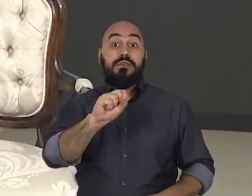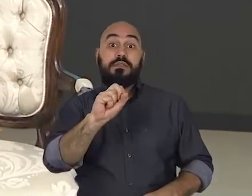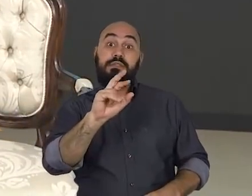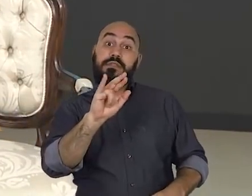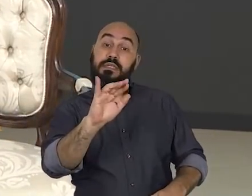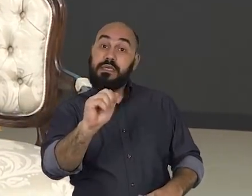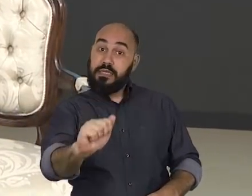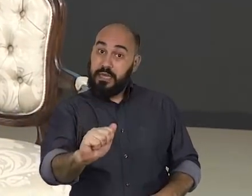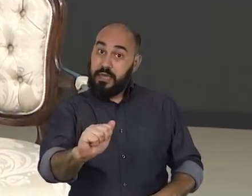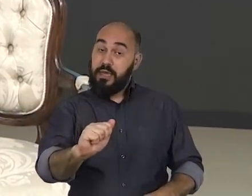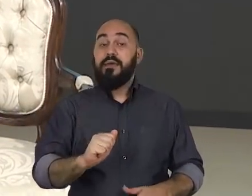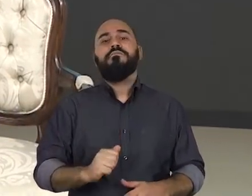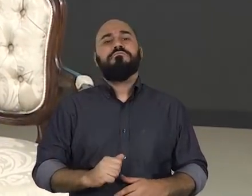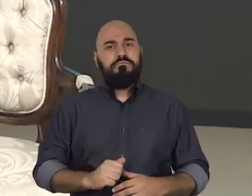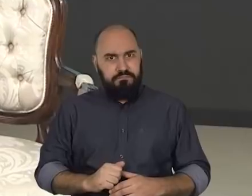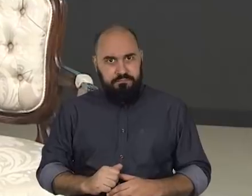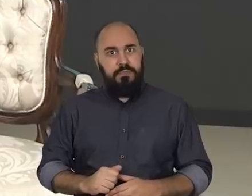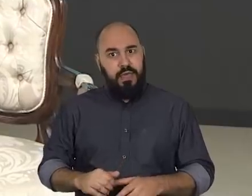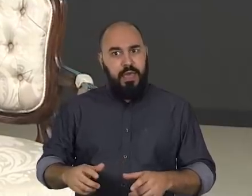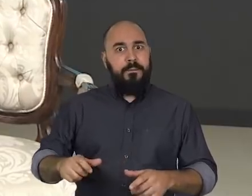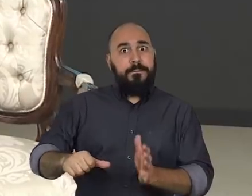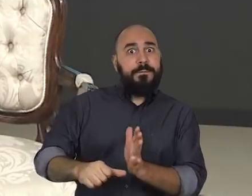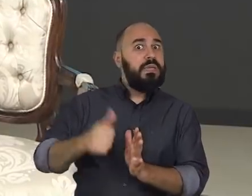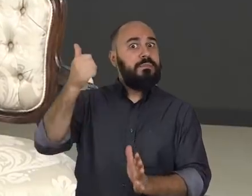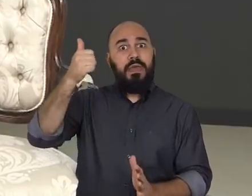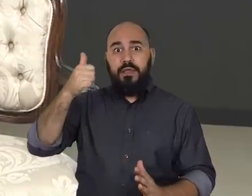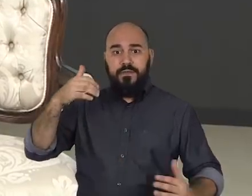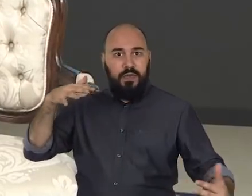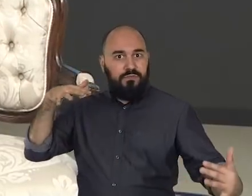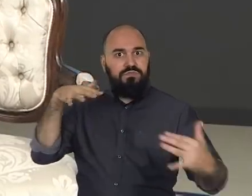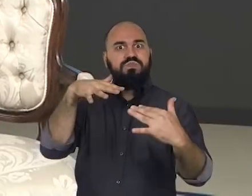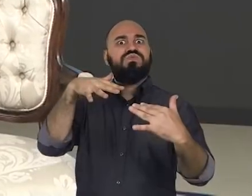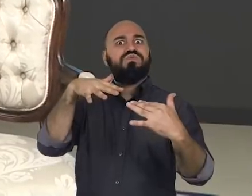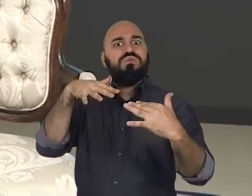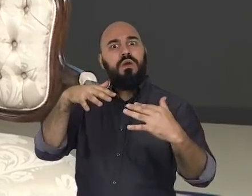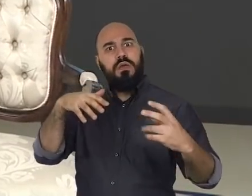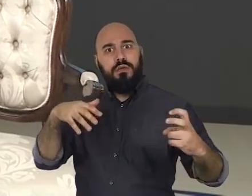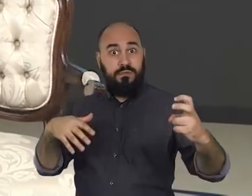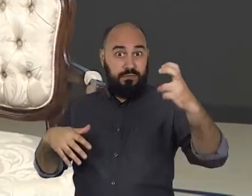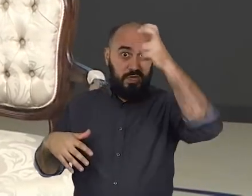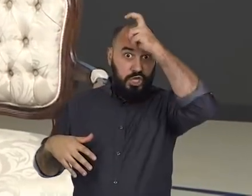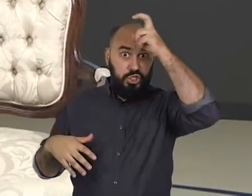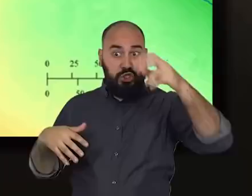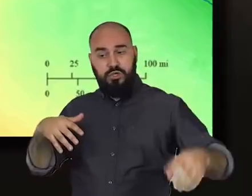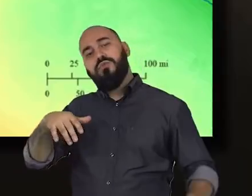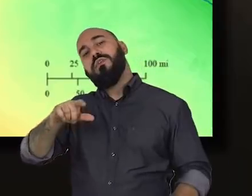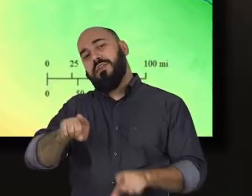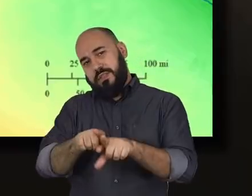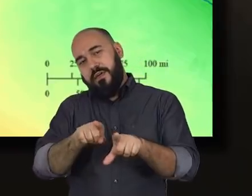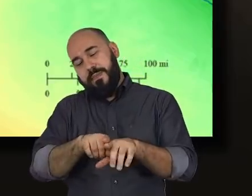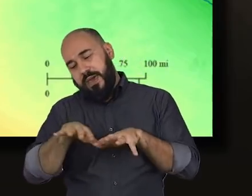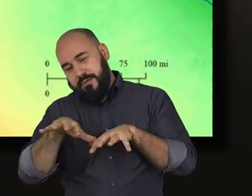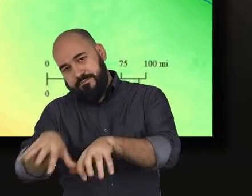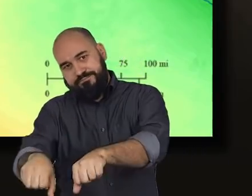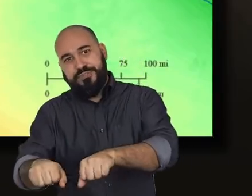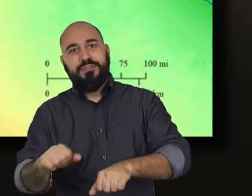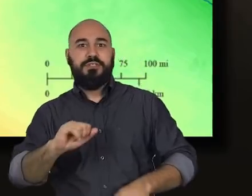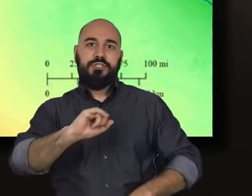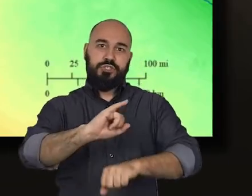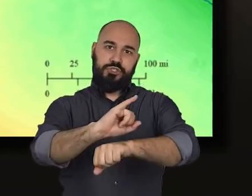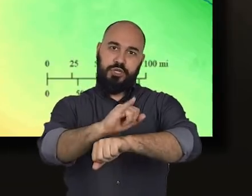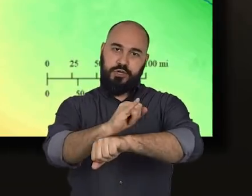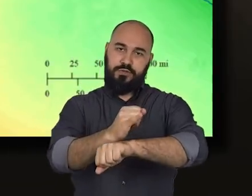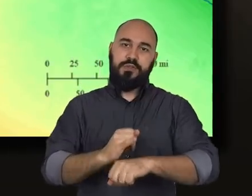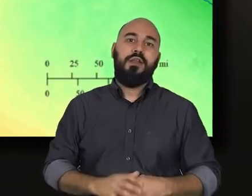Sírio-Palestina. Aí sim, pela primeira vez, Nabucodonosor chega a Jerusalém. Eu vou mostrar para você aqui no mapa este movimento.